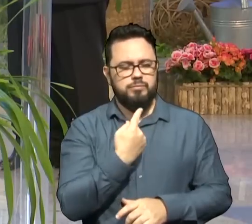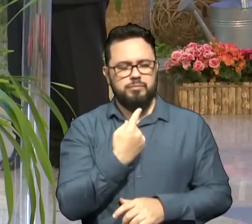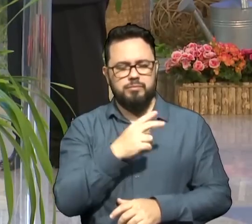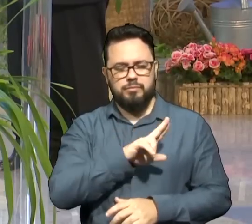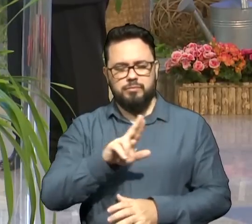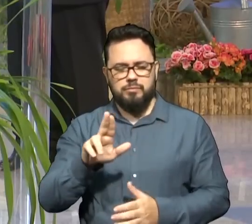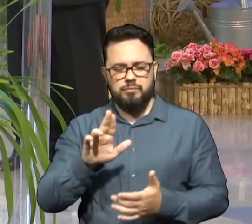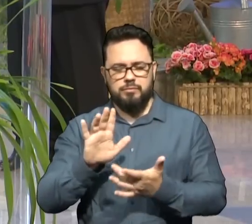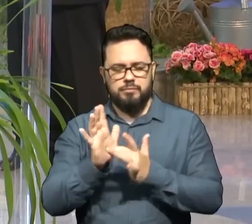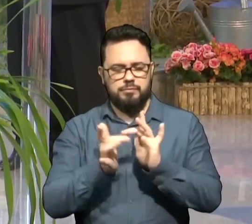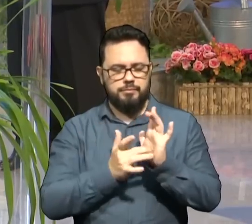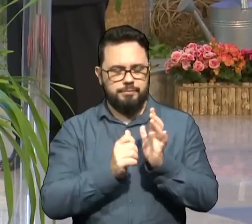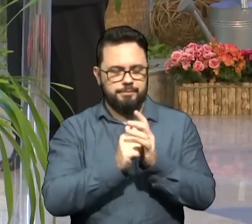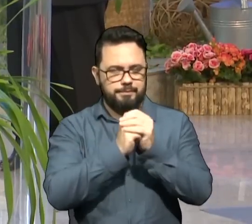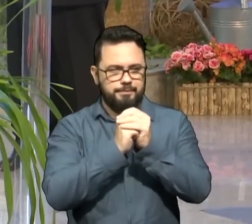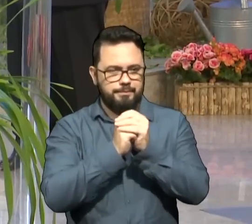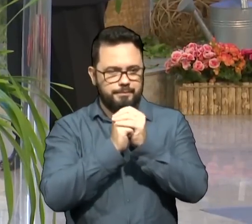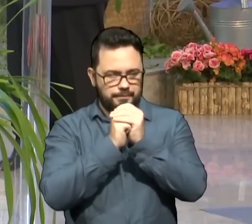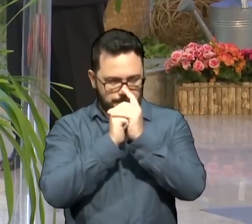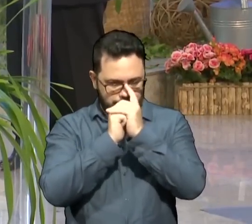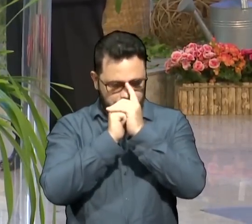nome amém